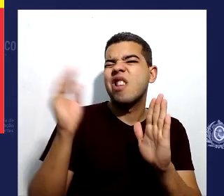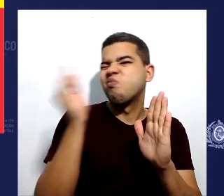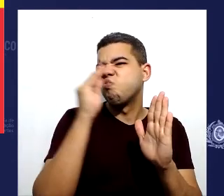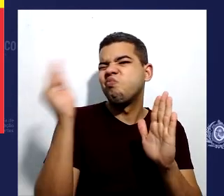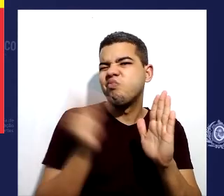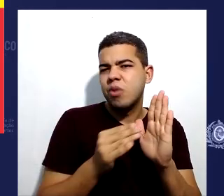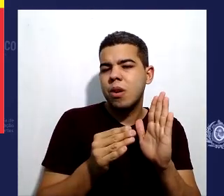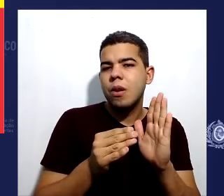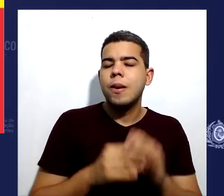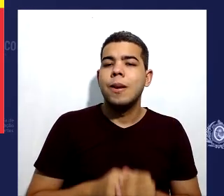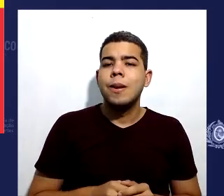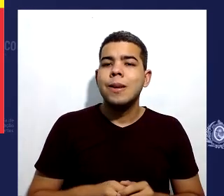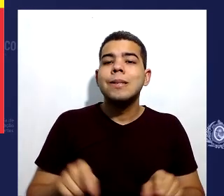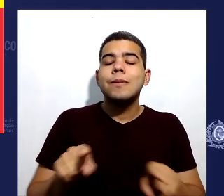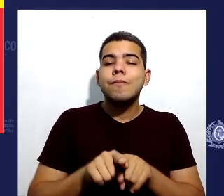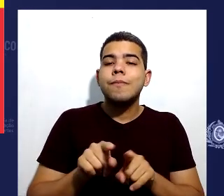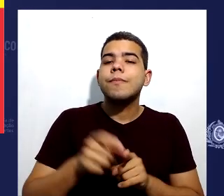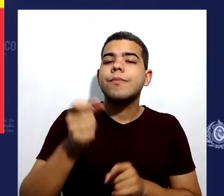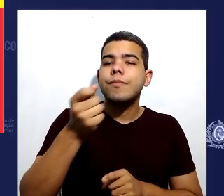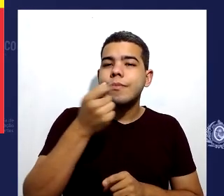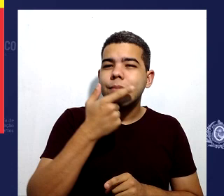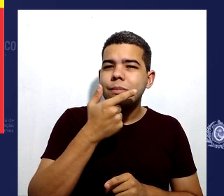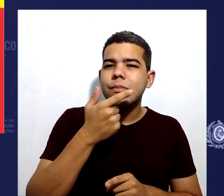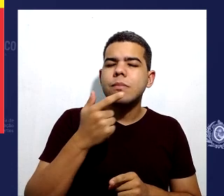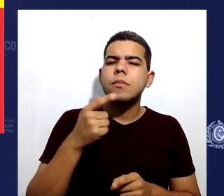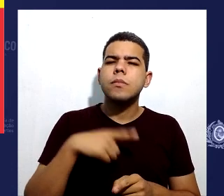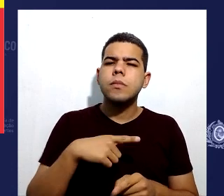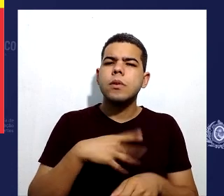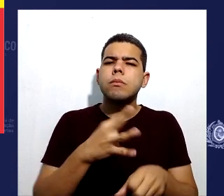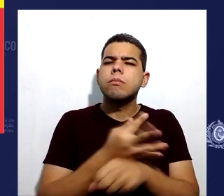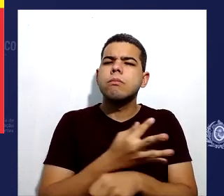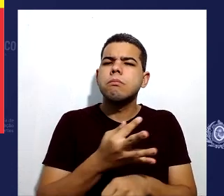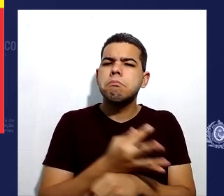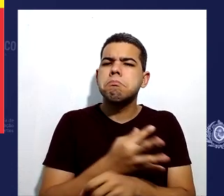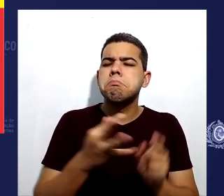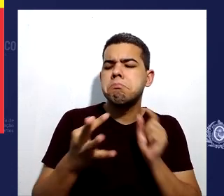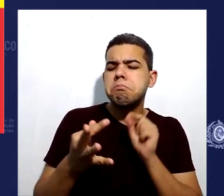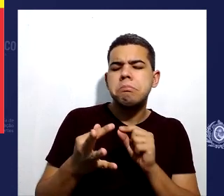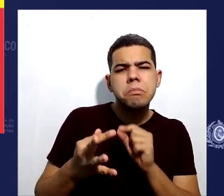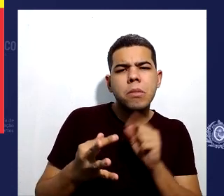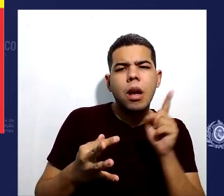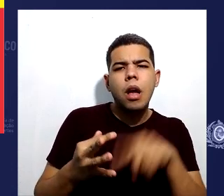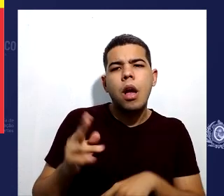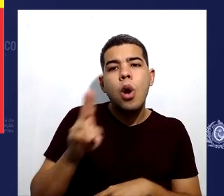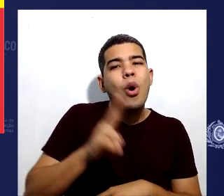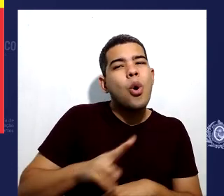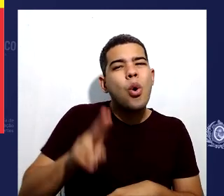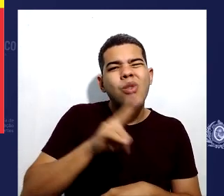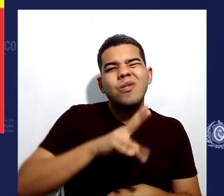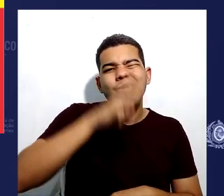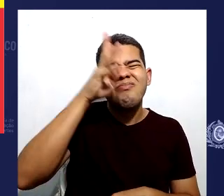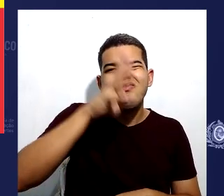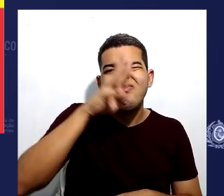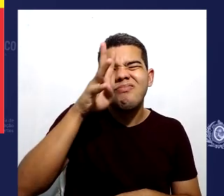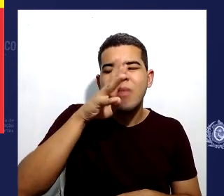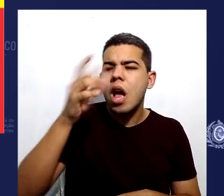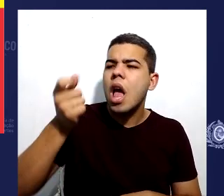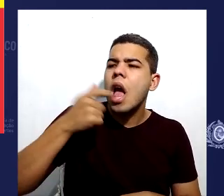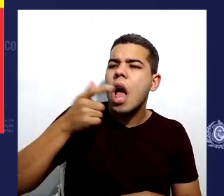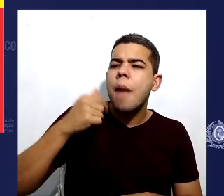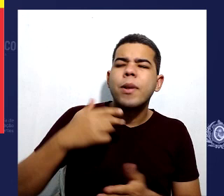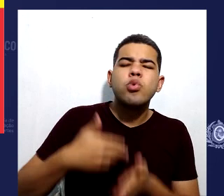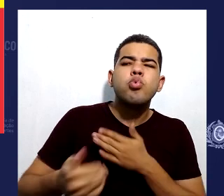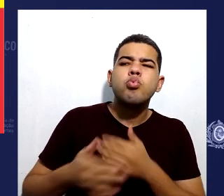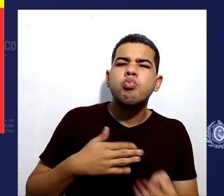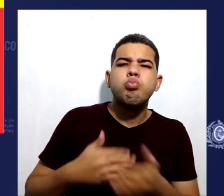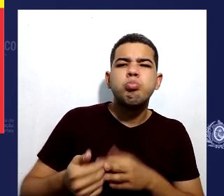do medicamento, eu estou falando do uso indiscriminado de um remédio, que pode facilitar aí o aumento da resistência